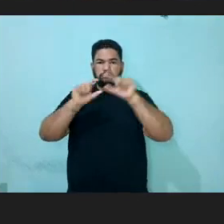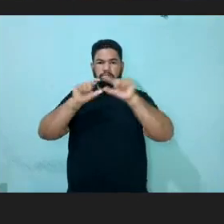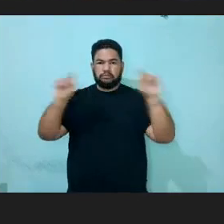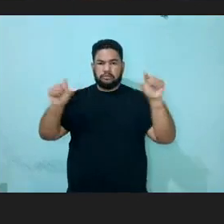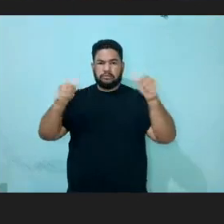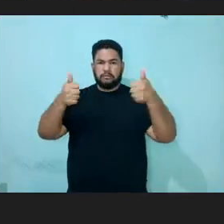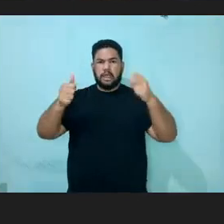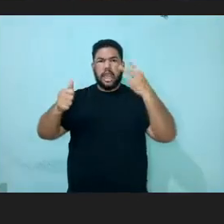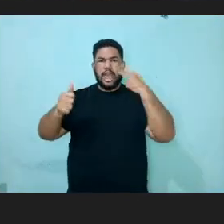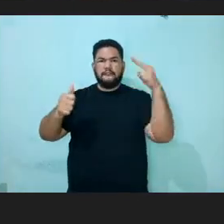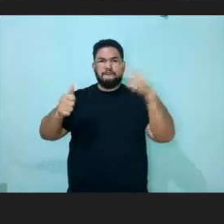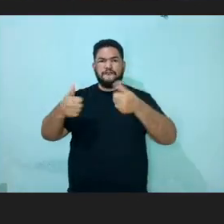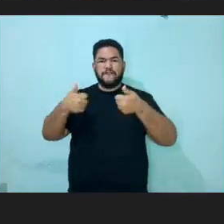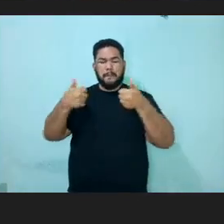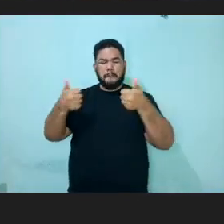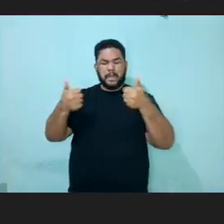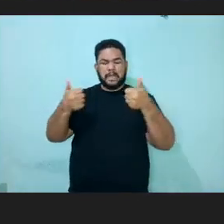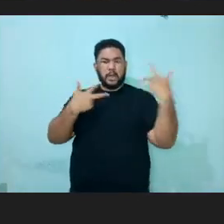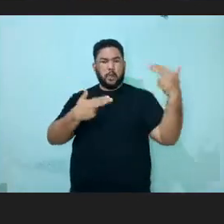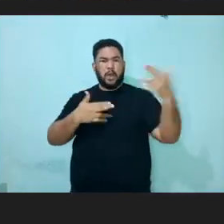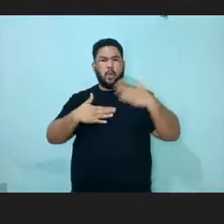enxergando do jeito que eu estou enxergando ou não?